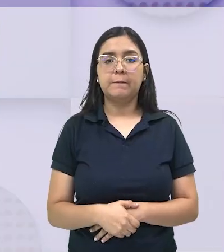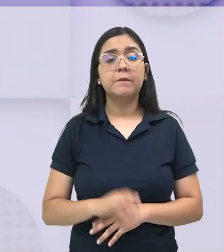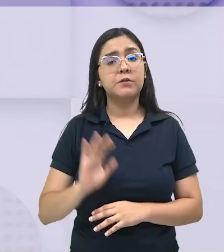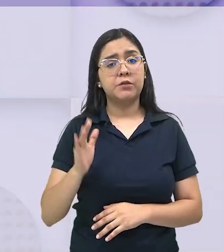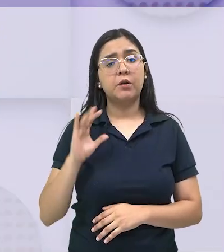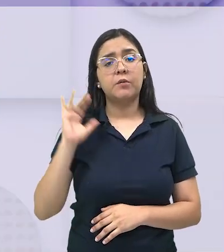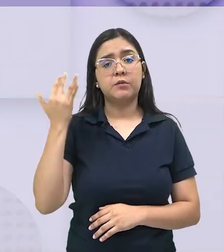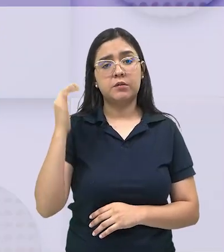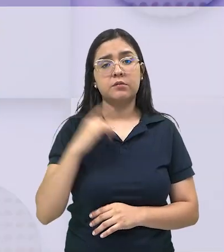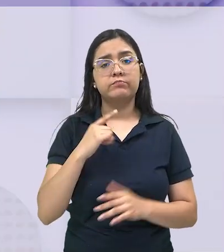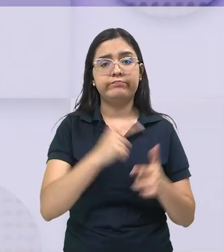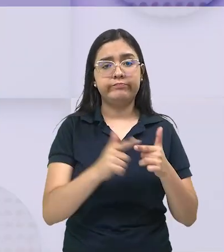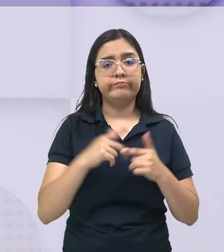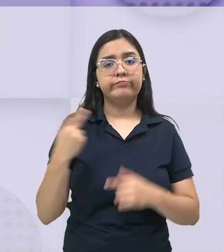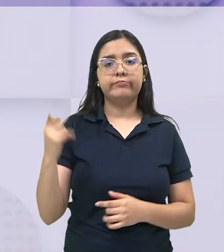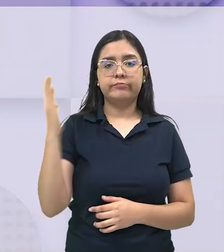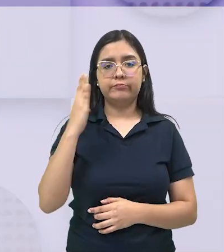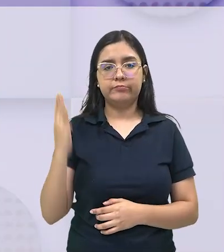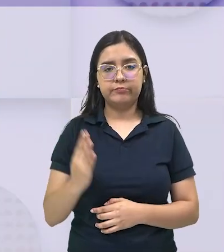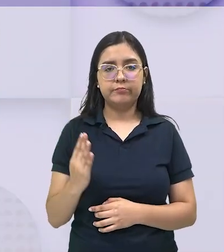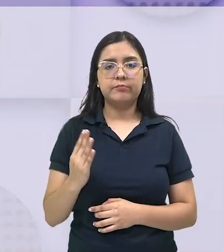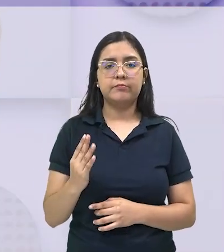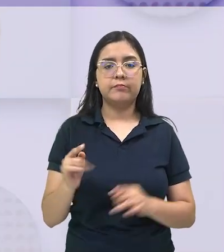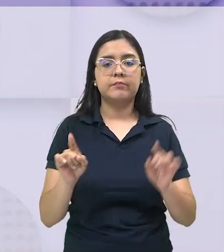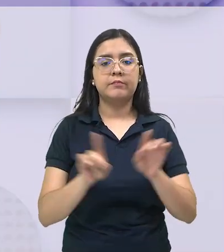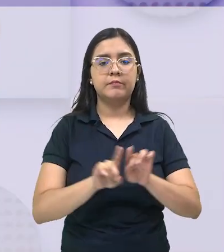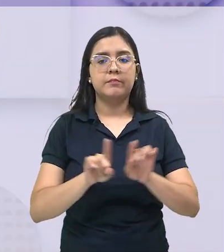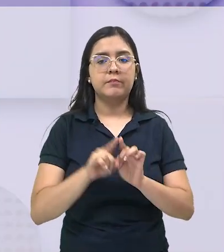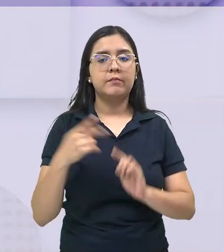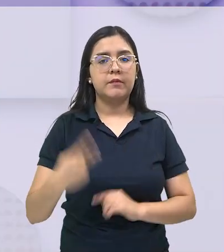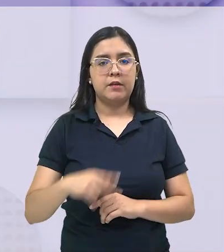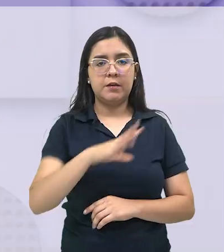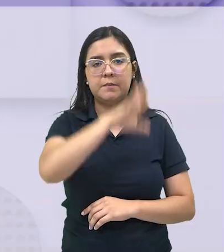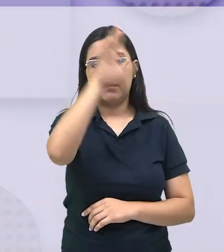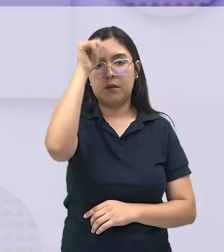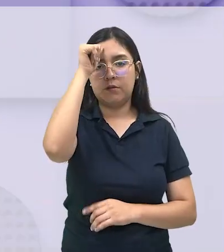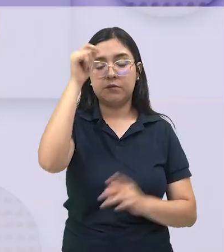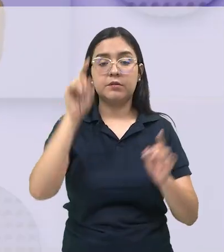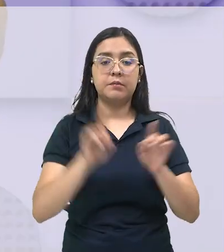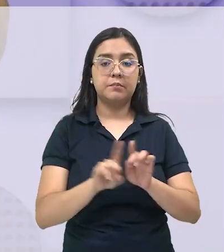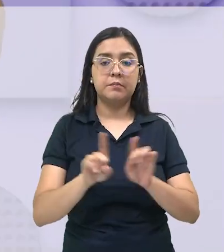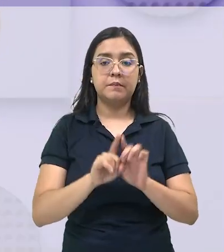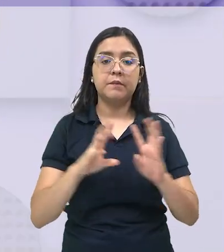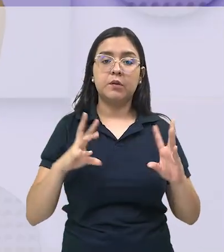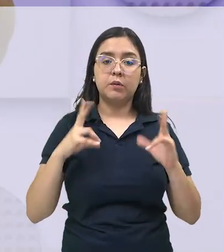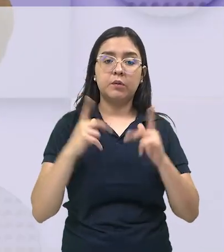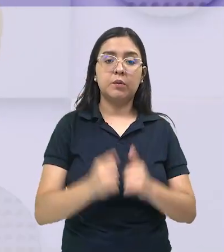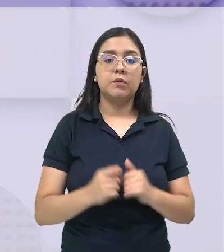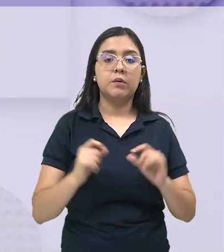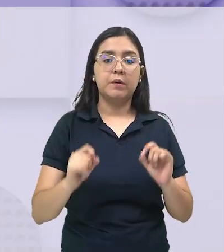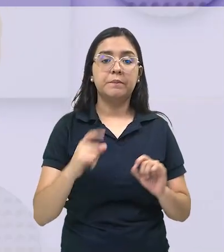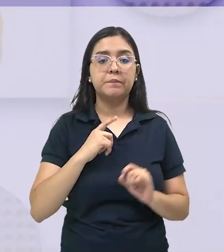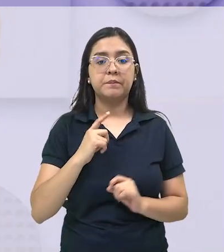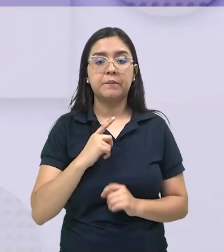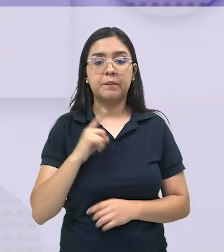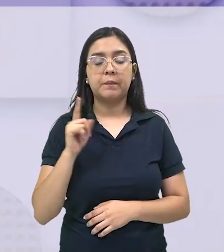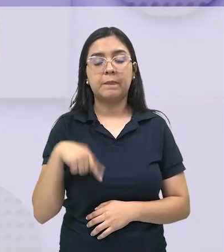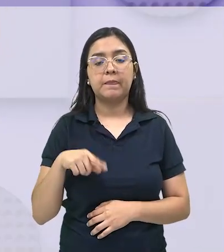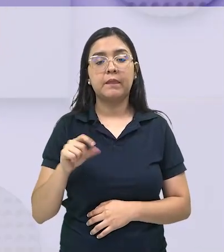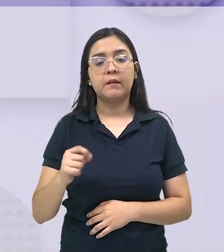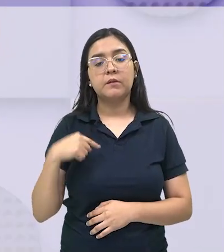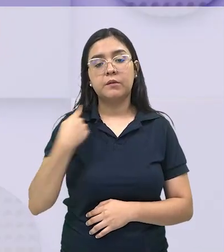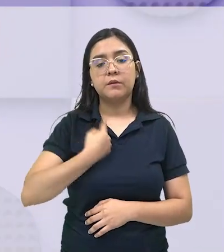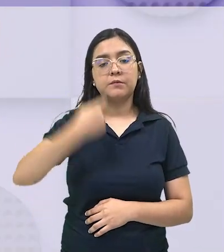já aconteceram situações aqui no Brasil nesse sentido, inclusive aqui em Manaus. Então, tudo isso leva